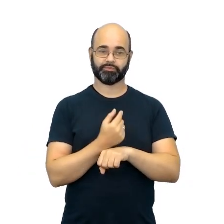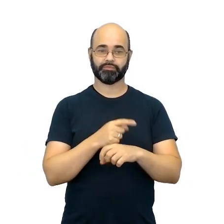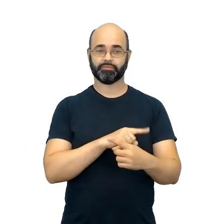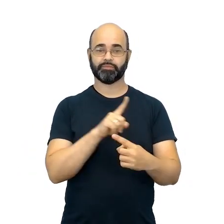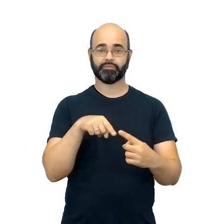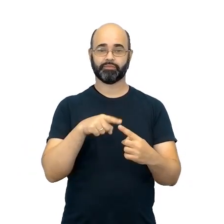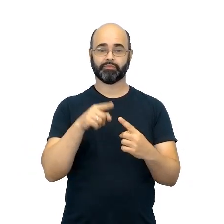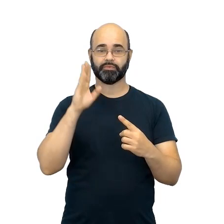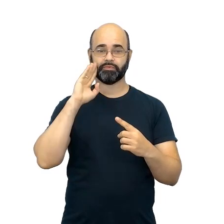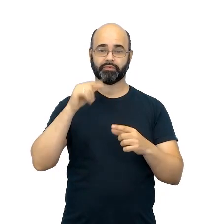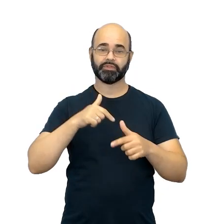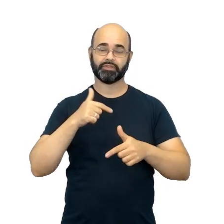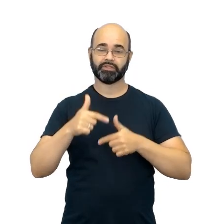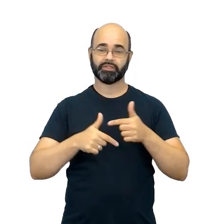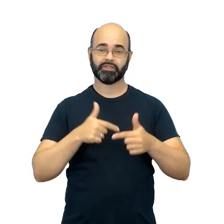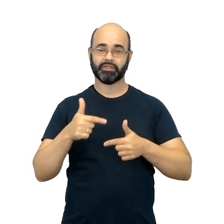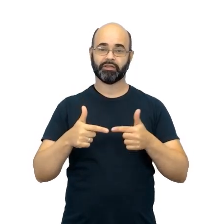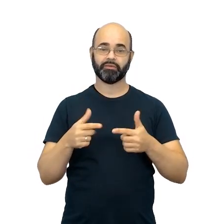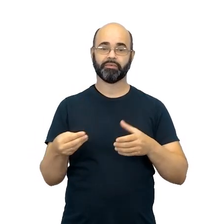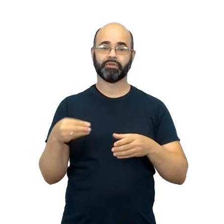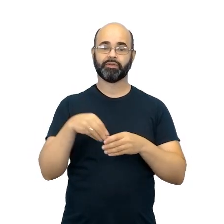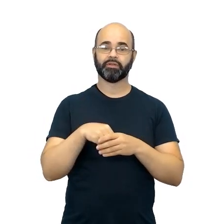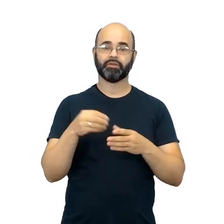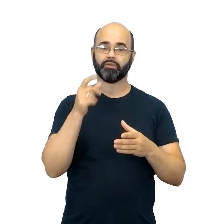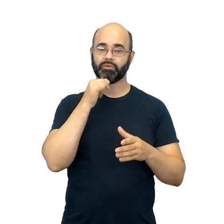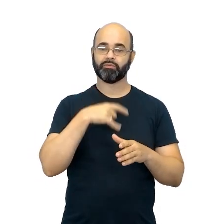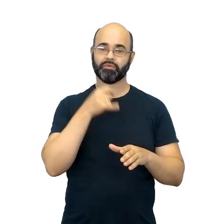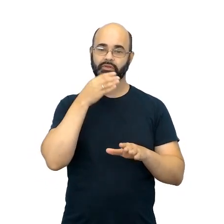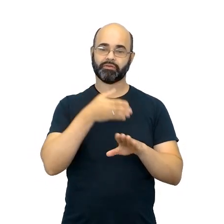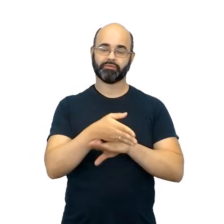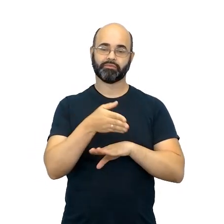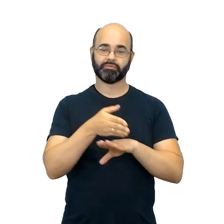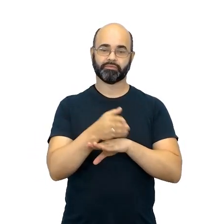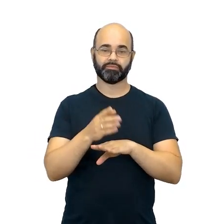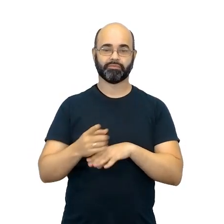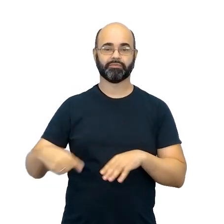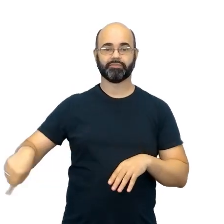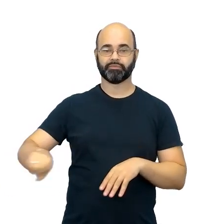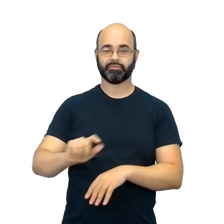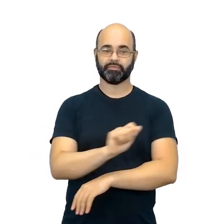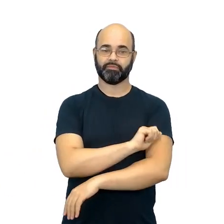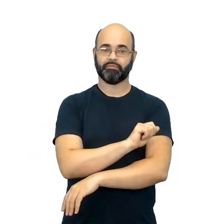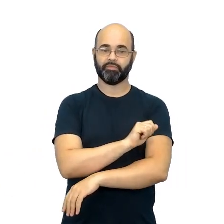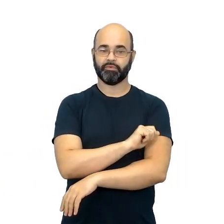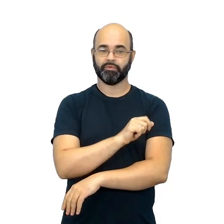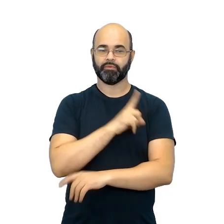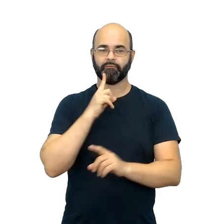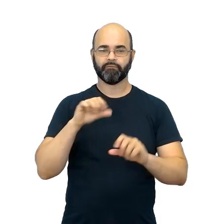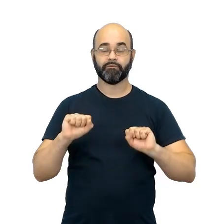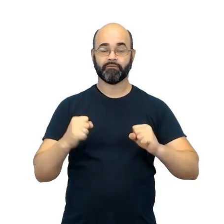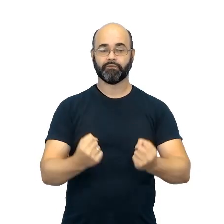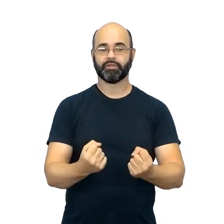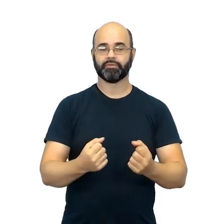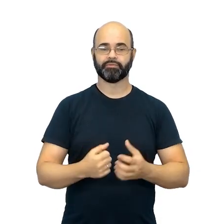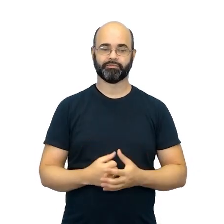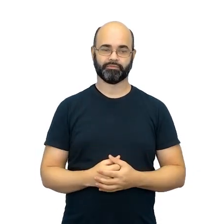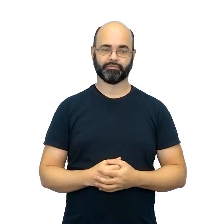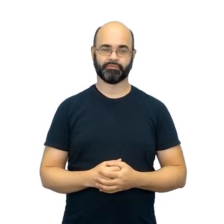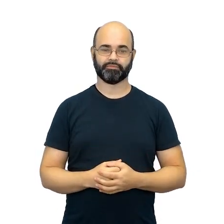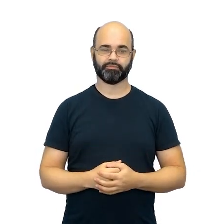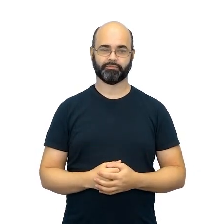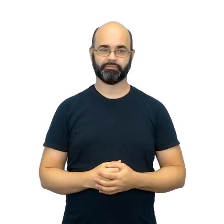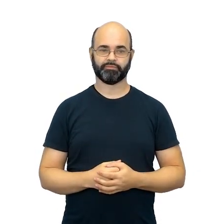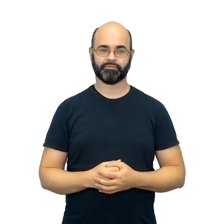a biografia dos cientistas que contribuíram com o desenvolvimento da teoria eletromagnética. Então, qual é a